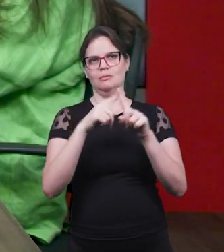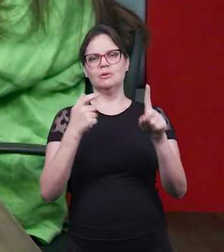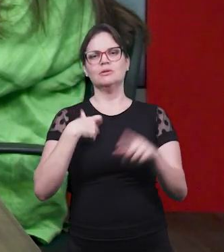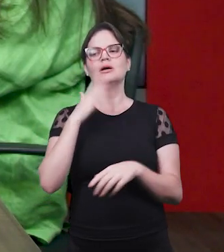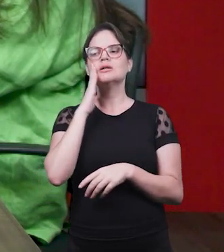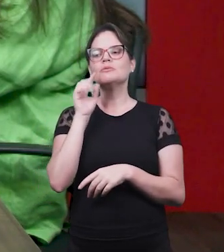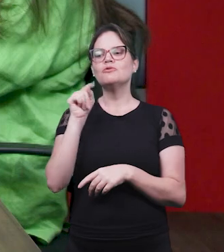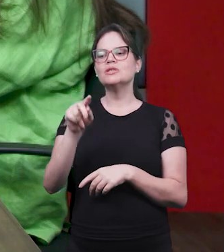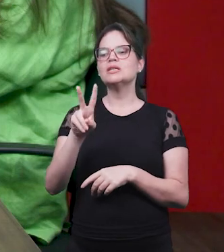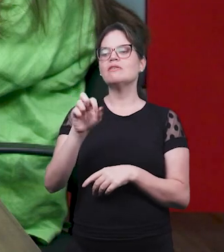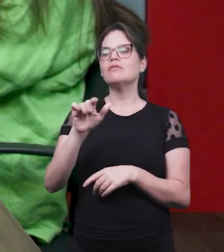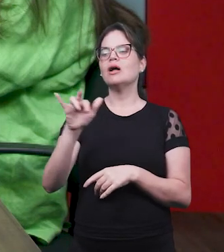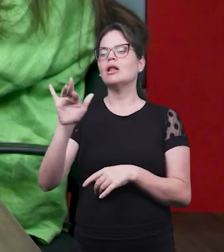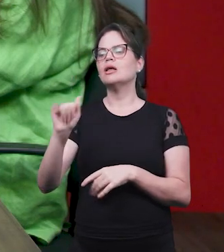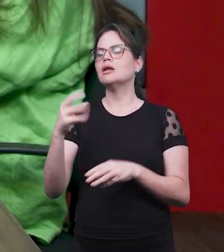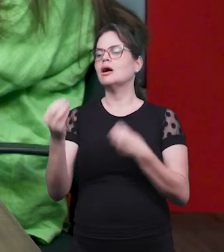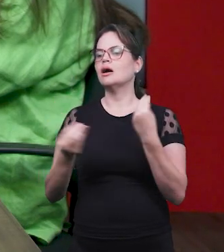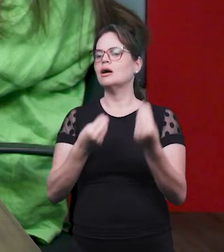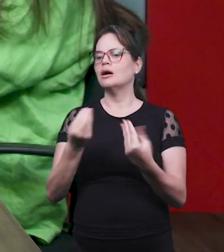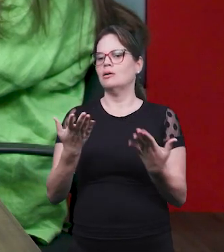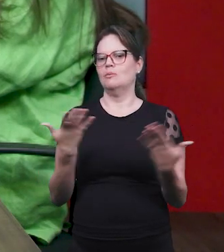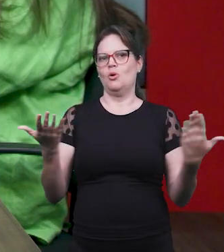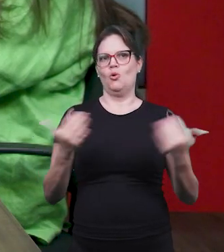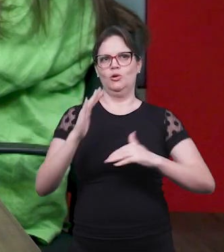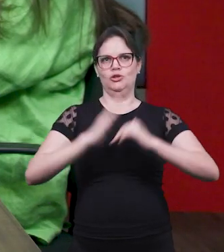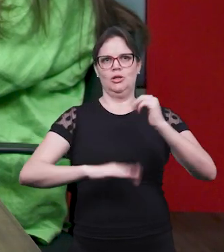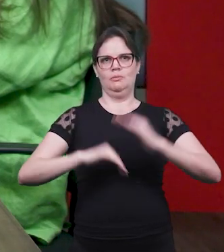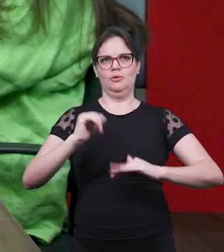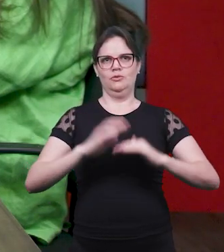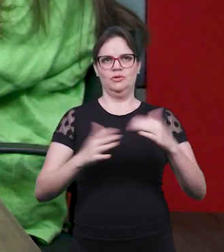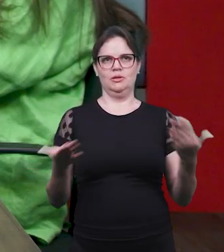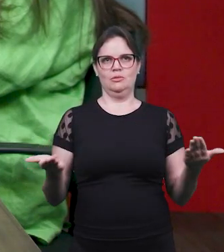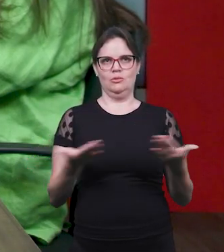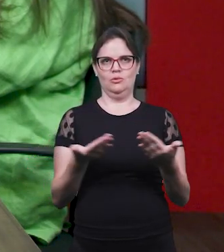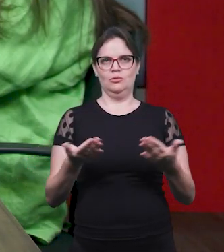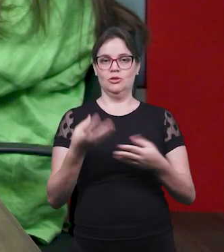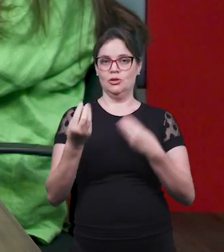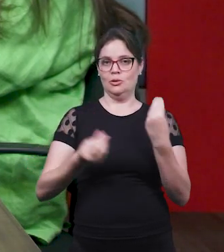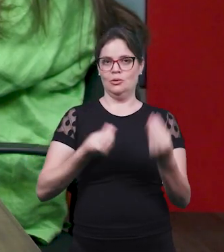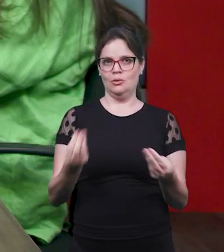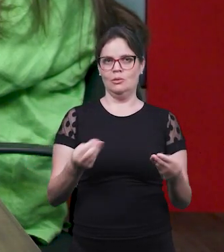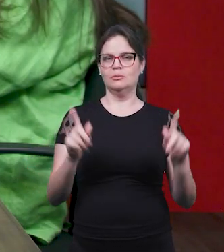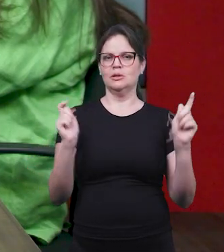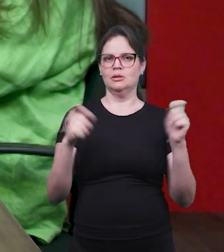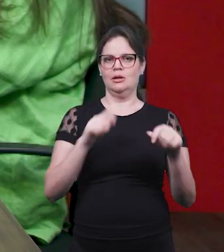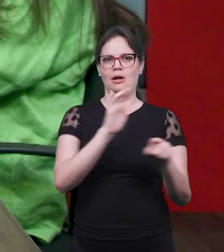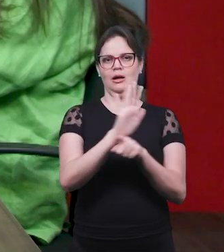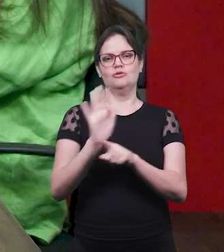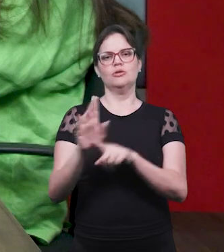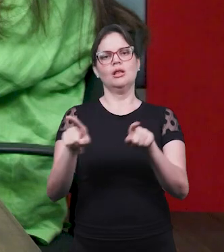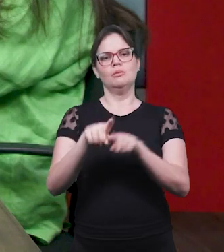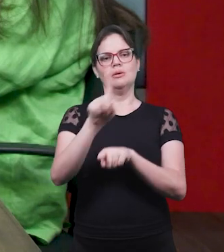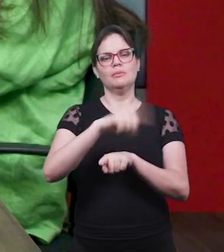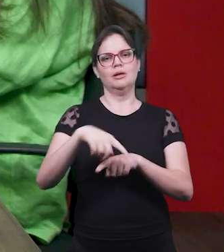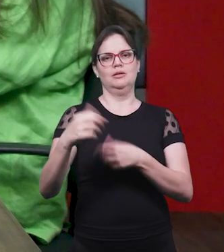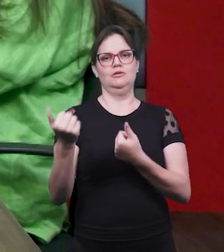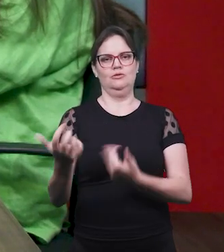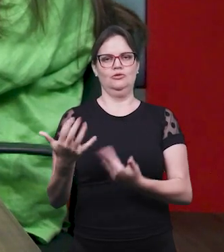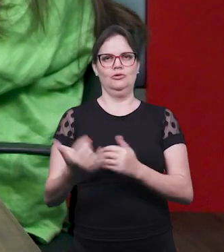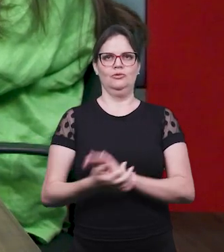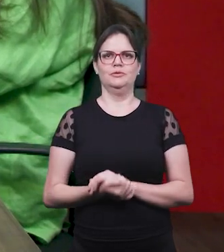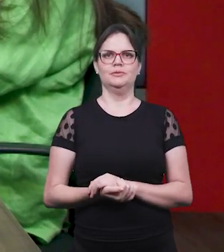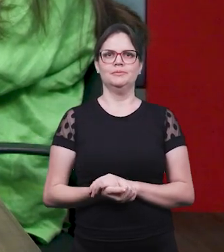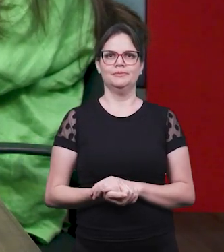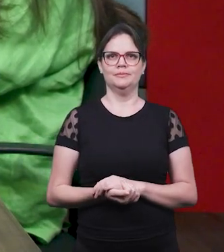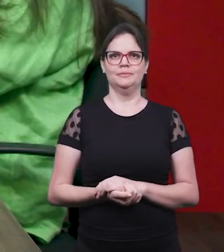ouvir um pouco como você chegou na profissão que você está hoje, como isso também pode ajudar a inspirar os nossos jovens.